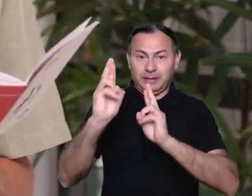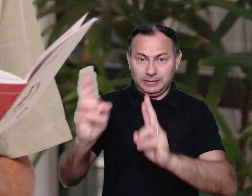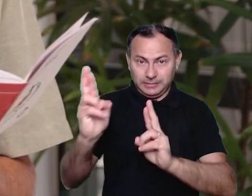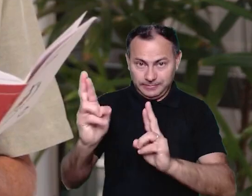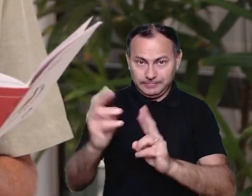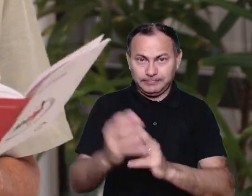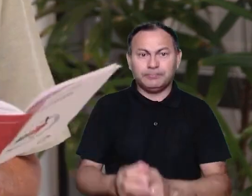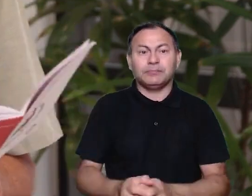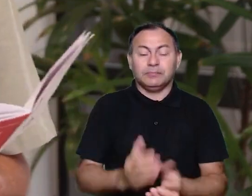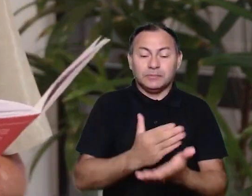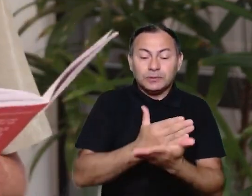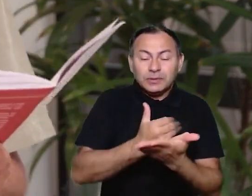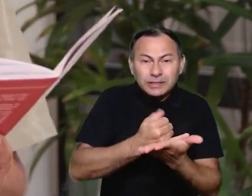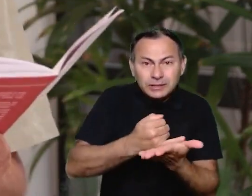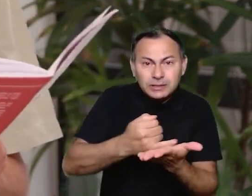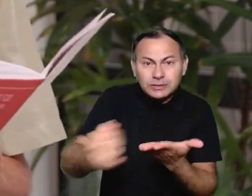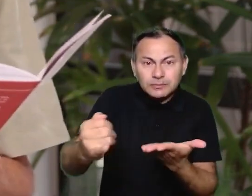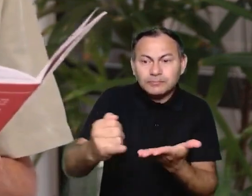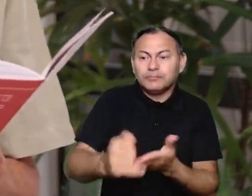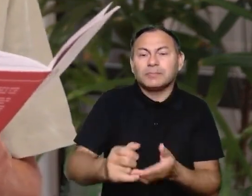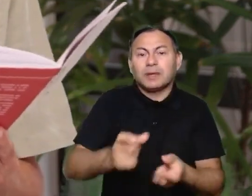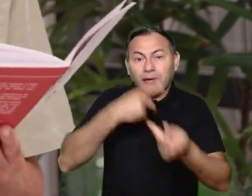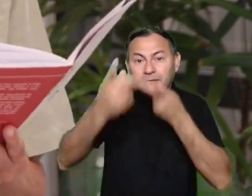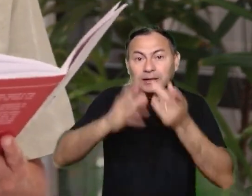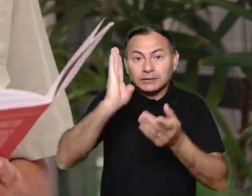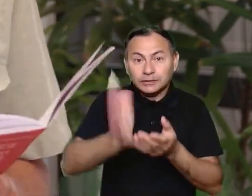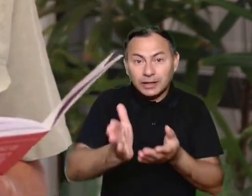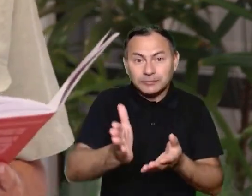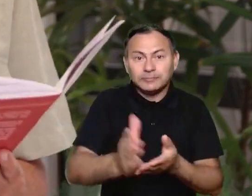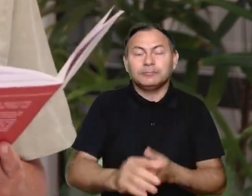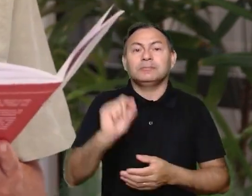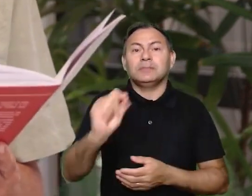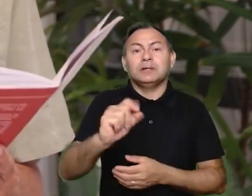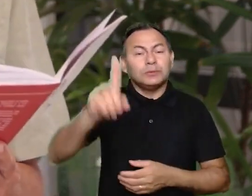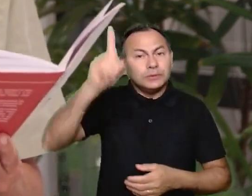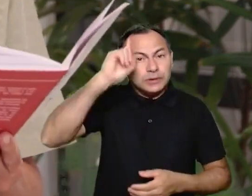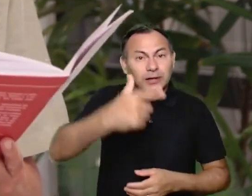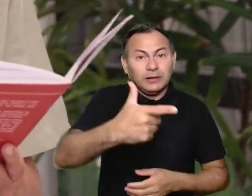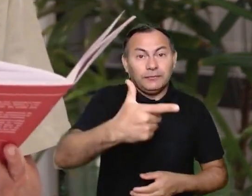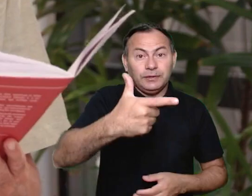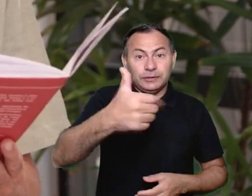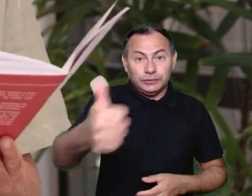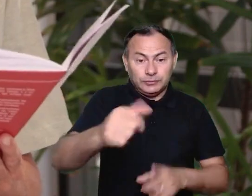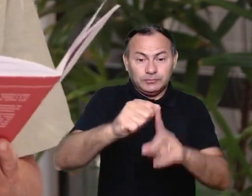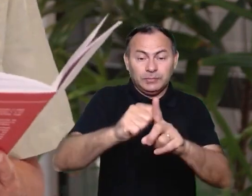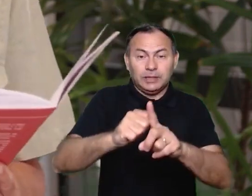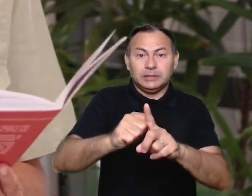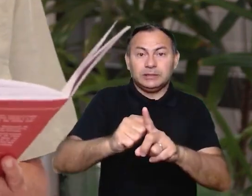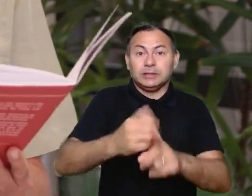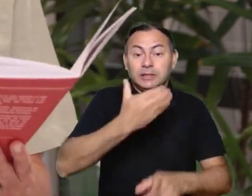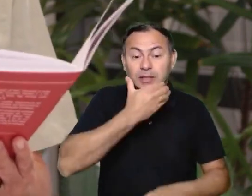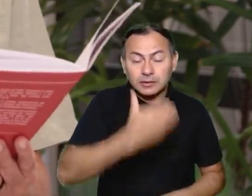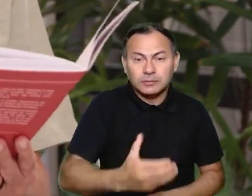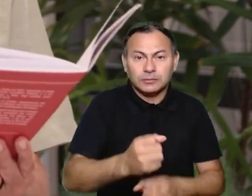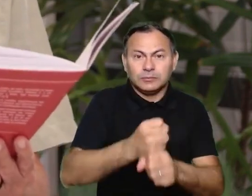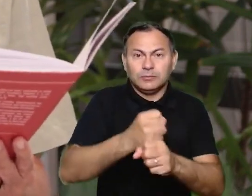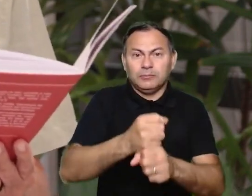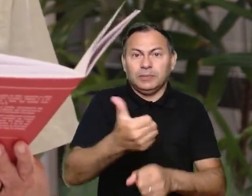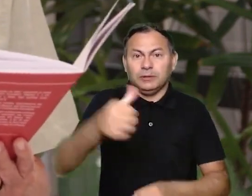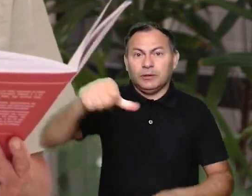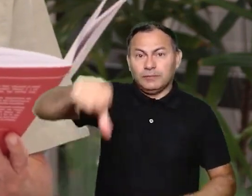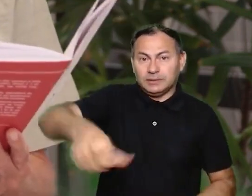Esperança. Logo na introdução, ele já fala que no dia 21 de dezembro